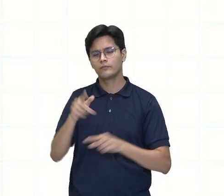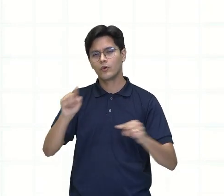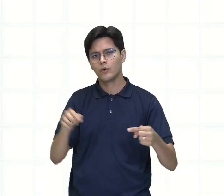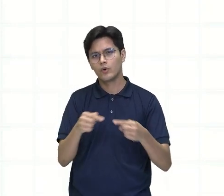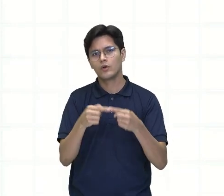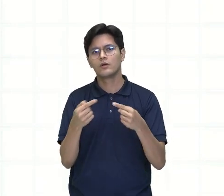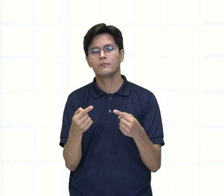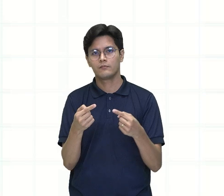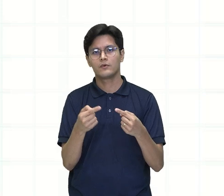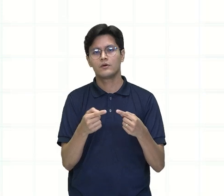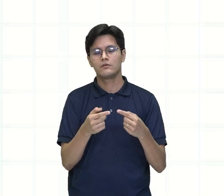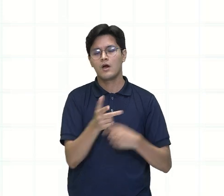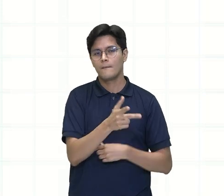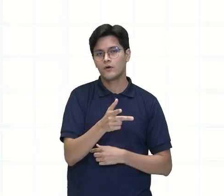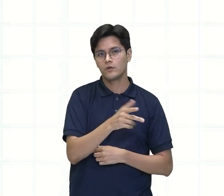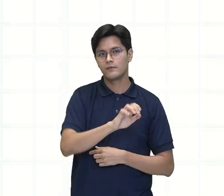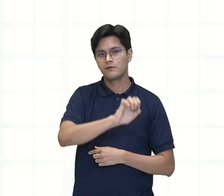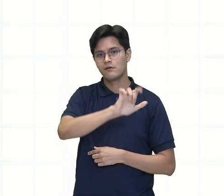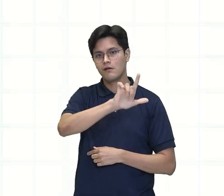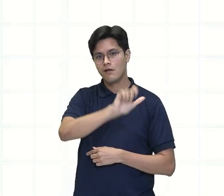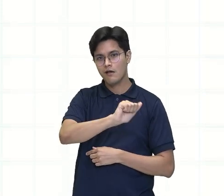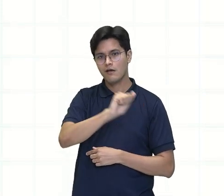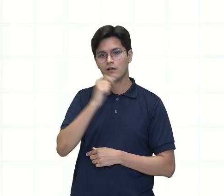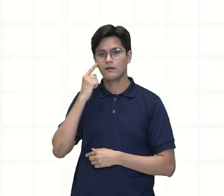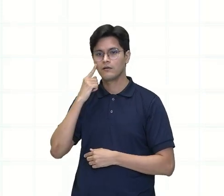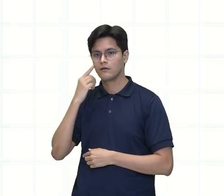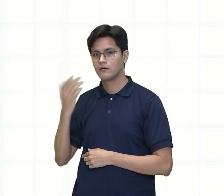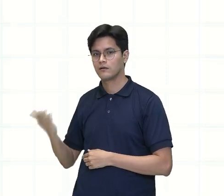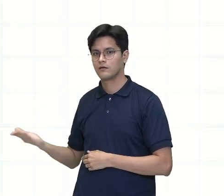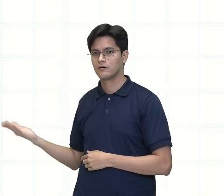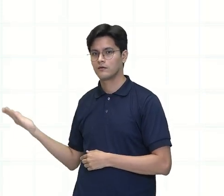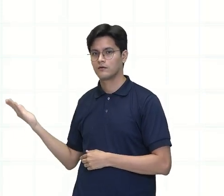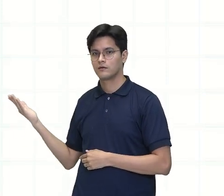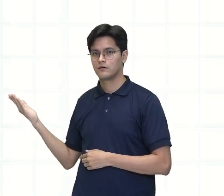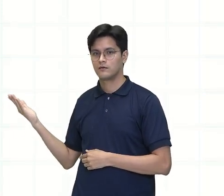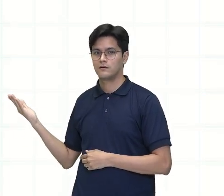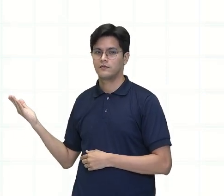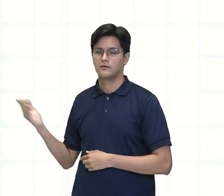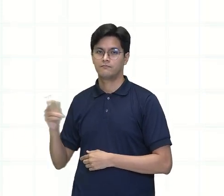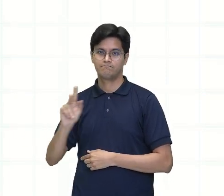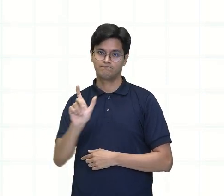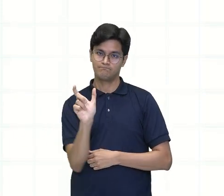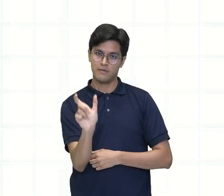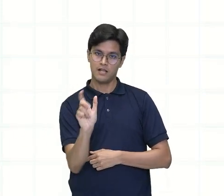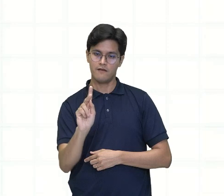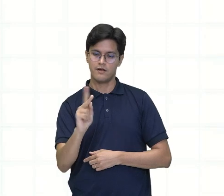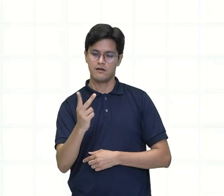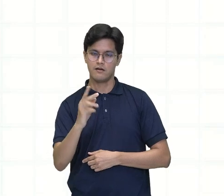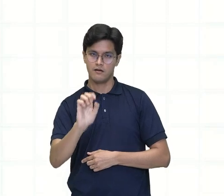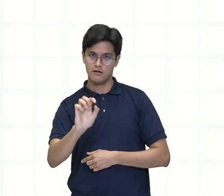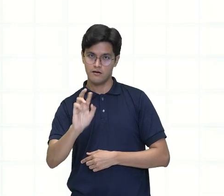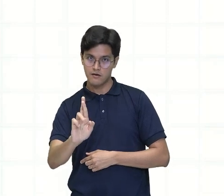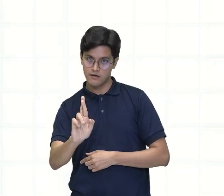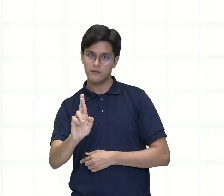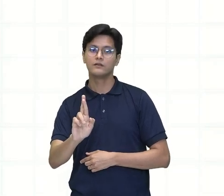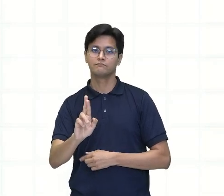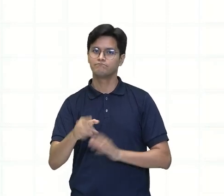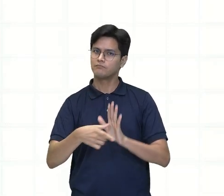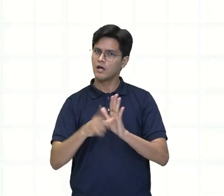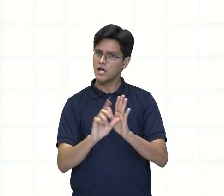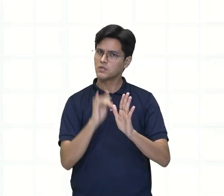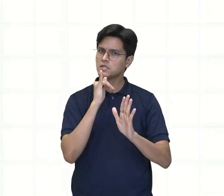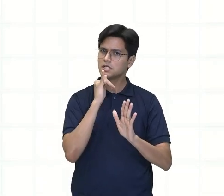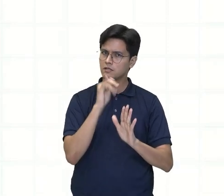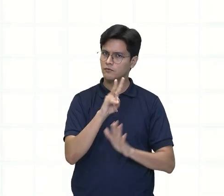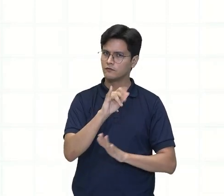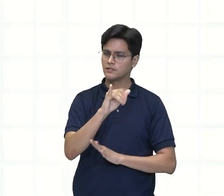pronome ela, né, o sujeito ela, o she, é a palavra her, que vocês viram lá sobre a Victoria, não é?